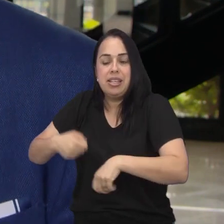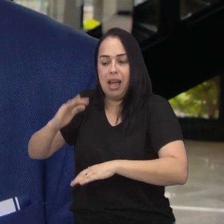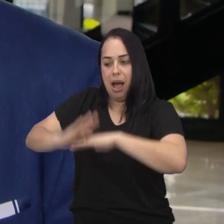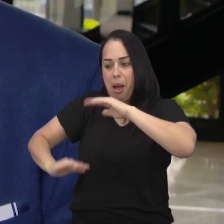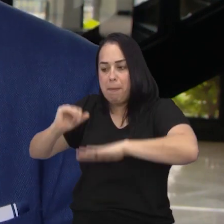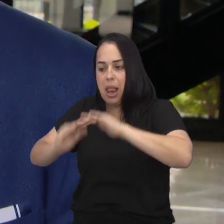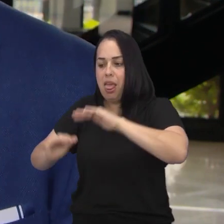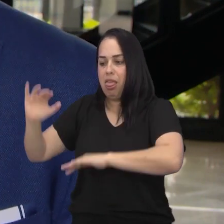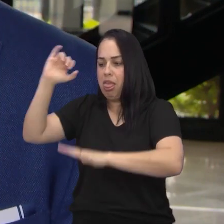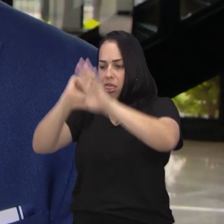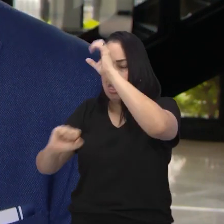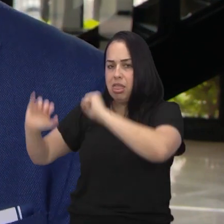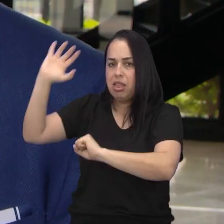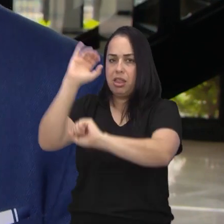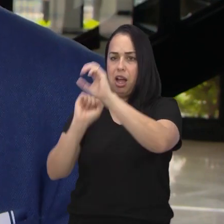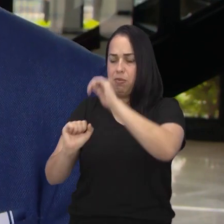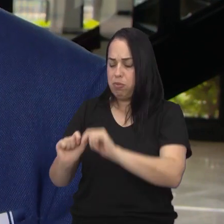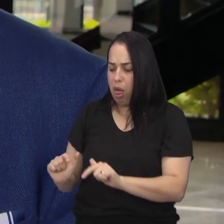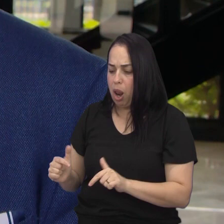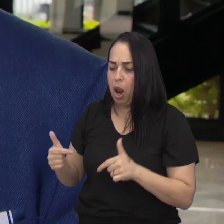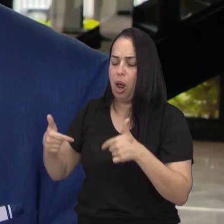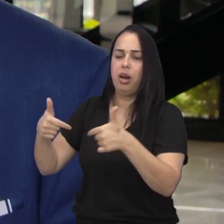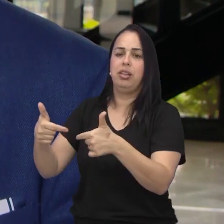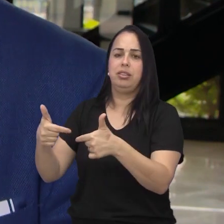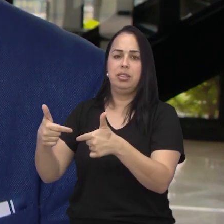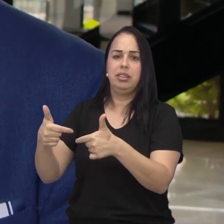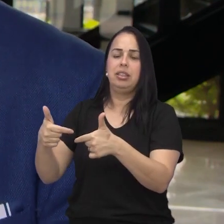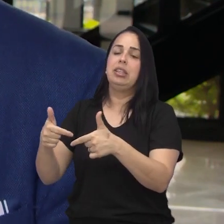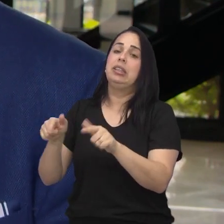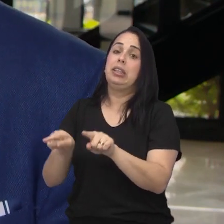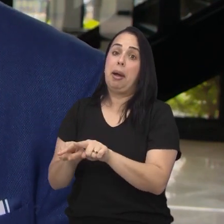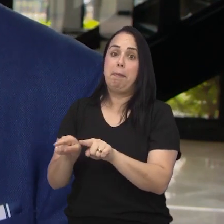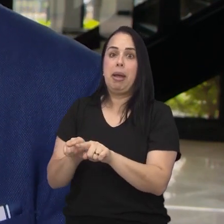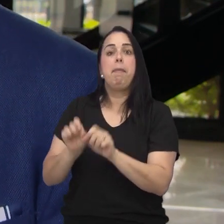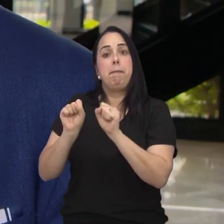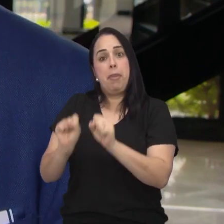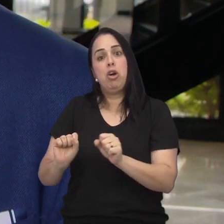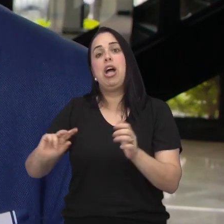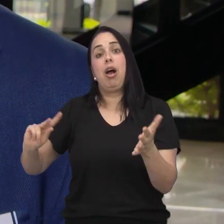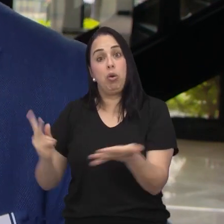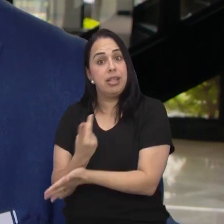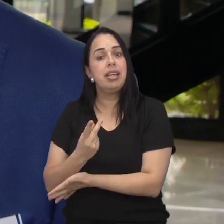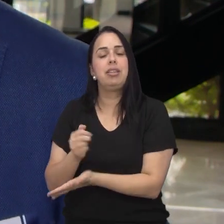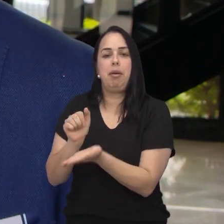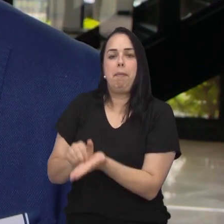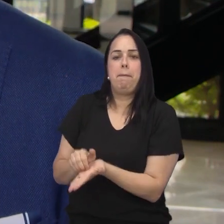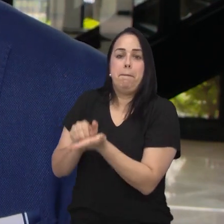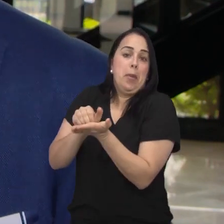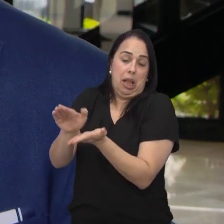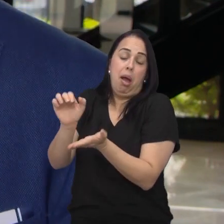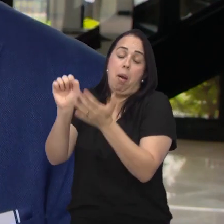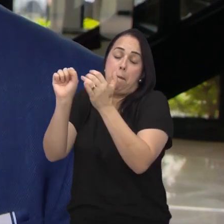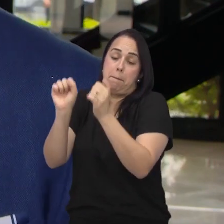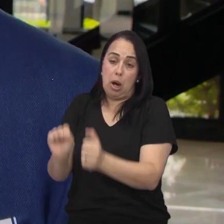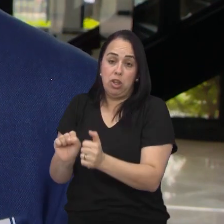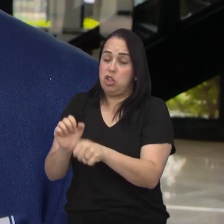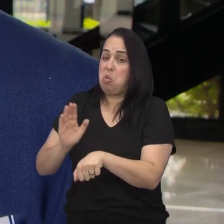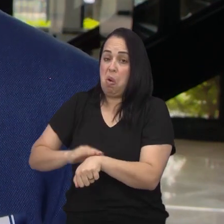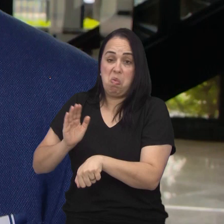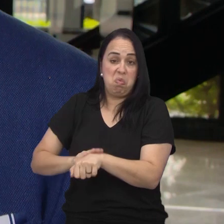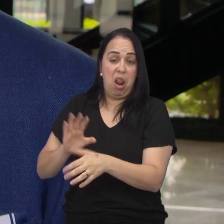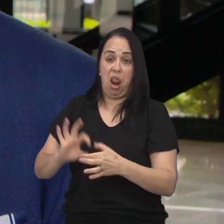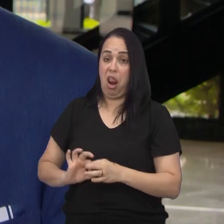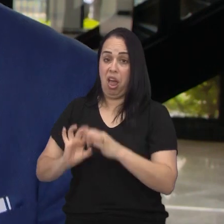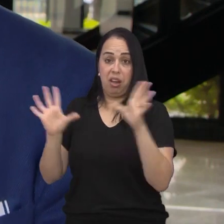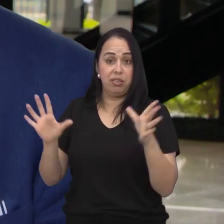você desenvolva as habilidades ao longo do seu trabalho e o seu vínculo não necessariamente ele é eterno, né? Ele pode ser rompido a